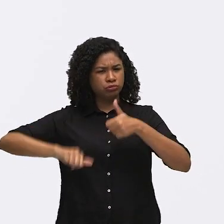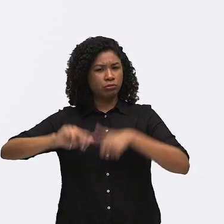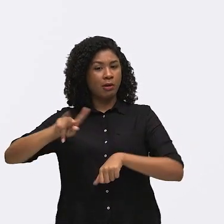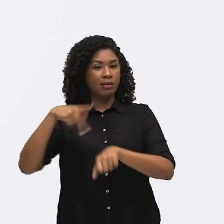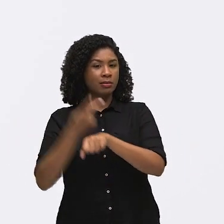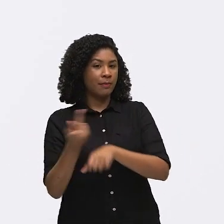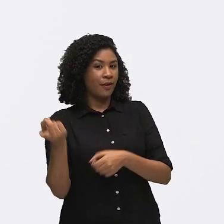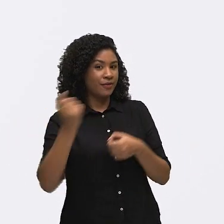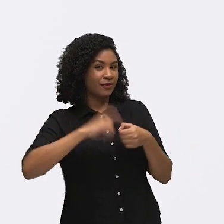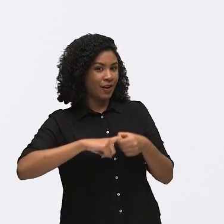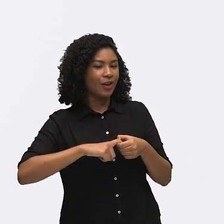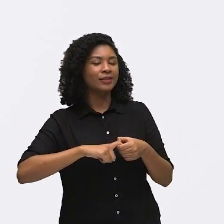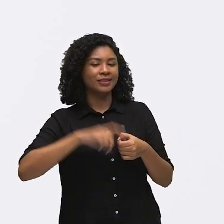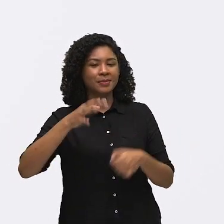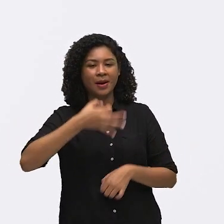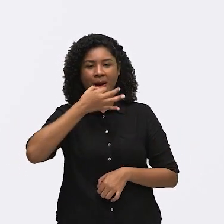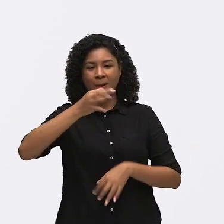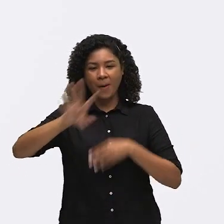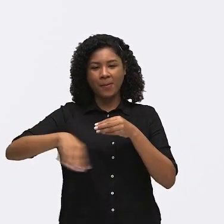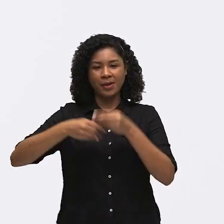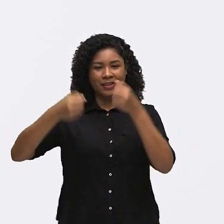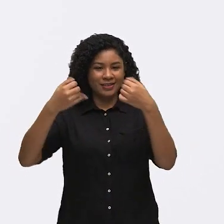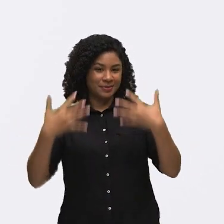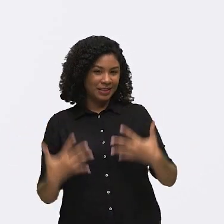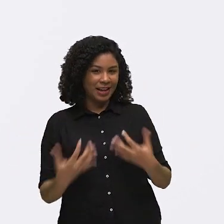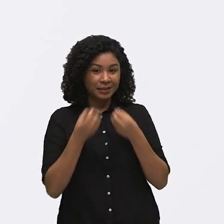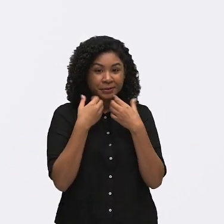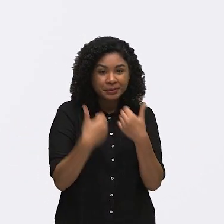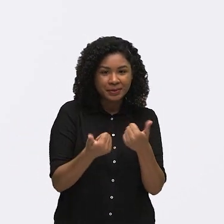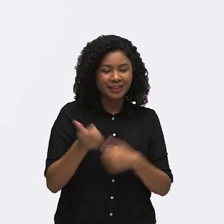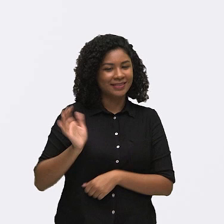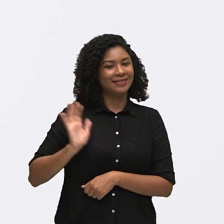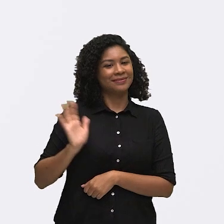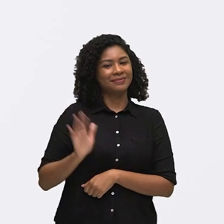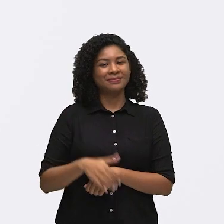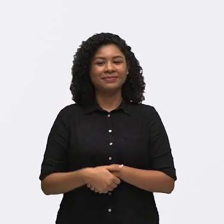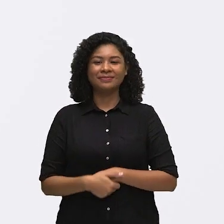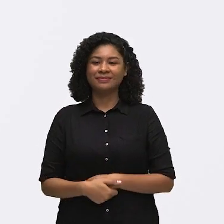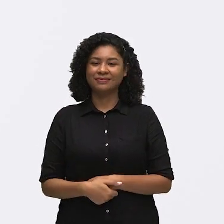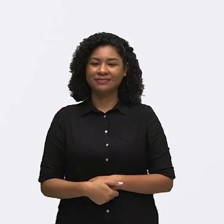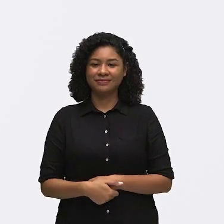gente retorna para comentar esses tempos verbais aí, tá bom? Até mais!